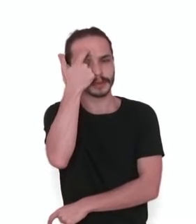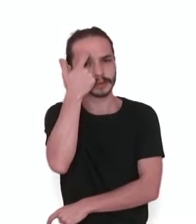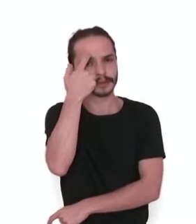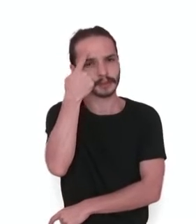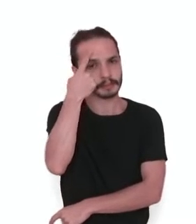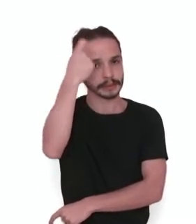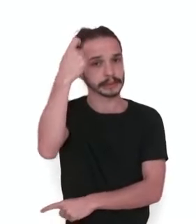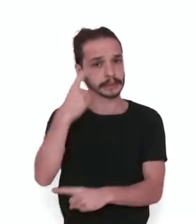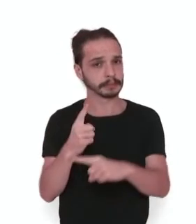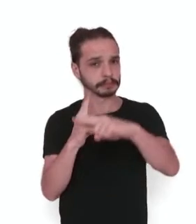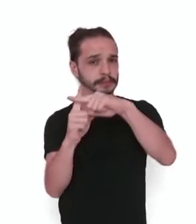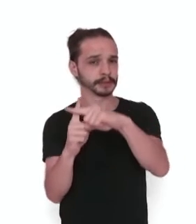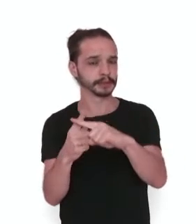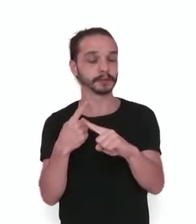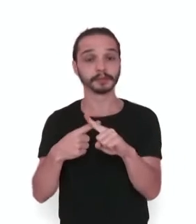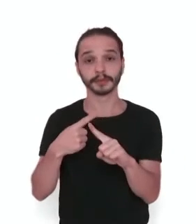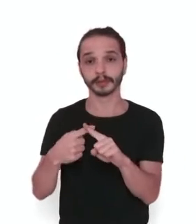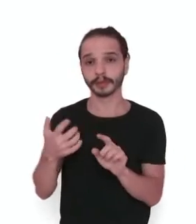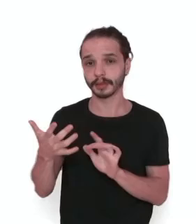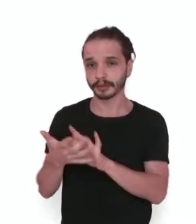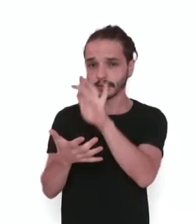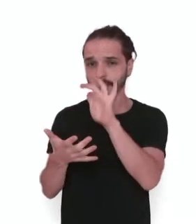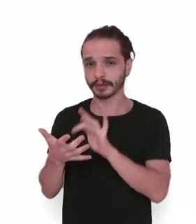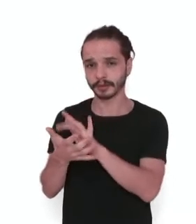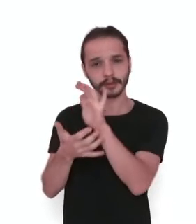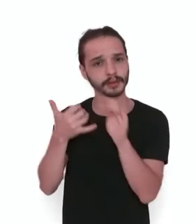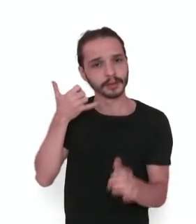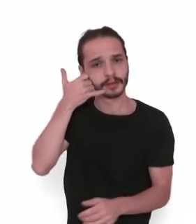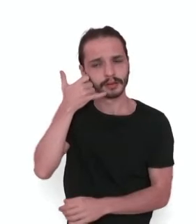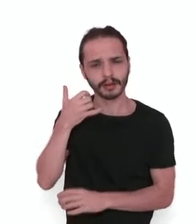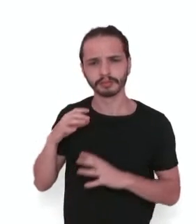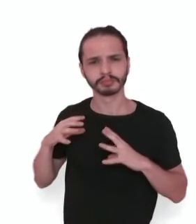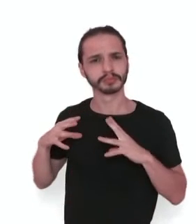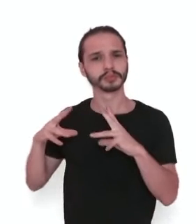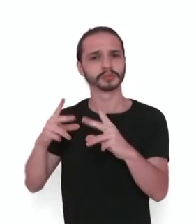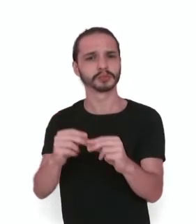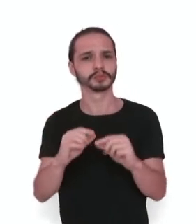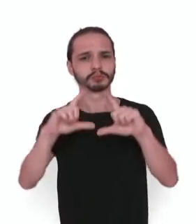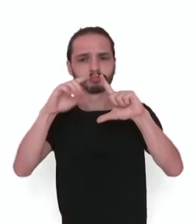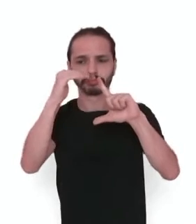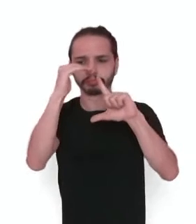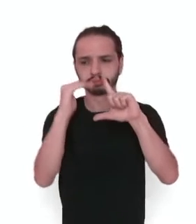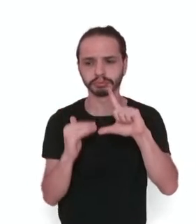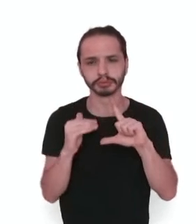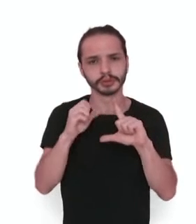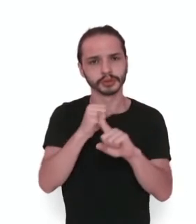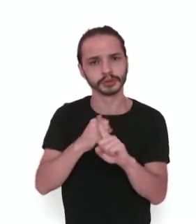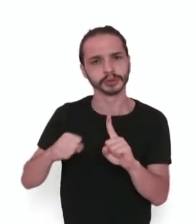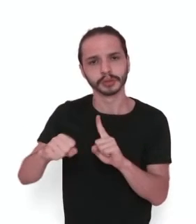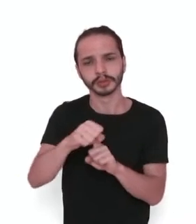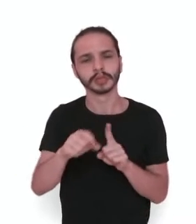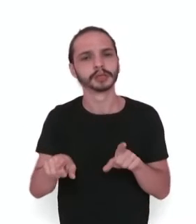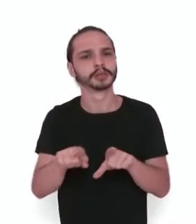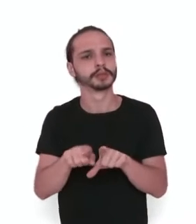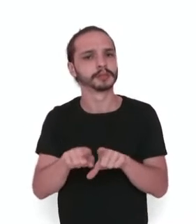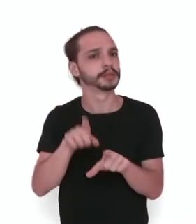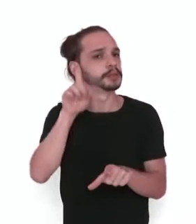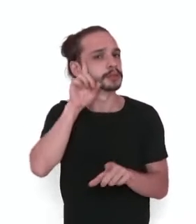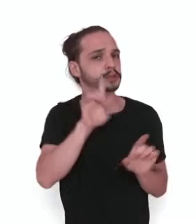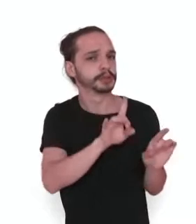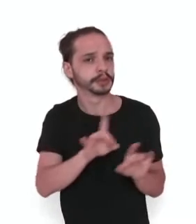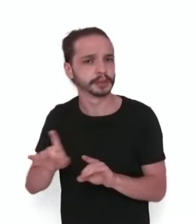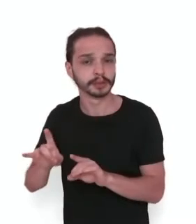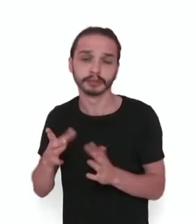porque o celular se tornou uma ferramenta presente em todas as classes sociais e no nosso dia a dia. Então, por que não usá-lo para